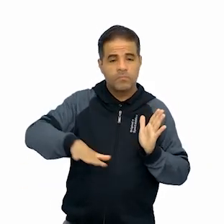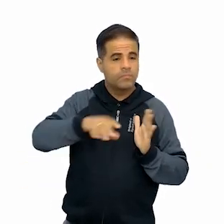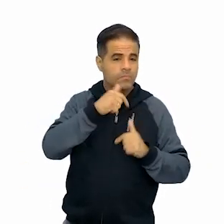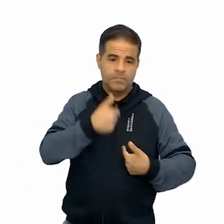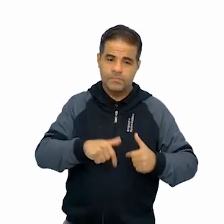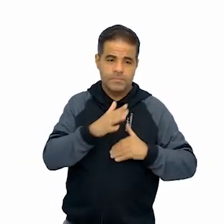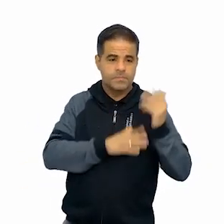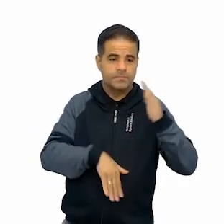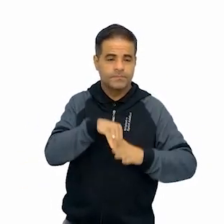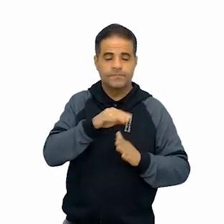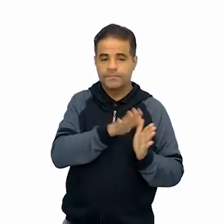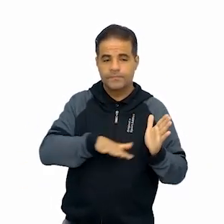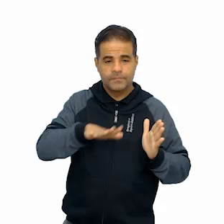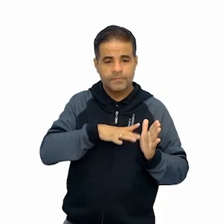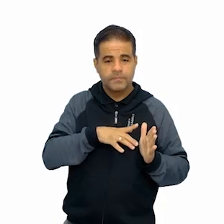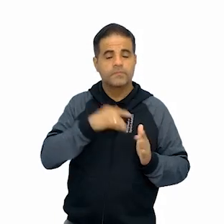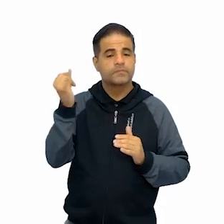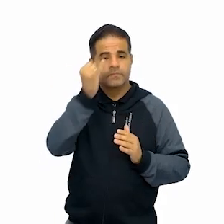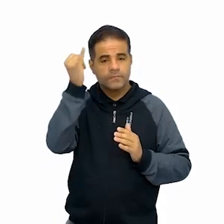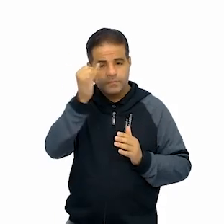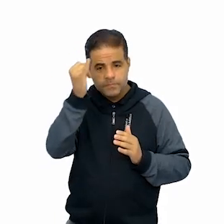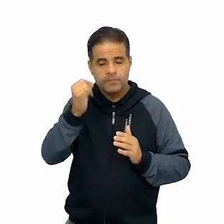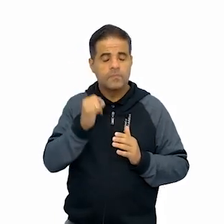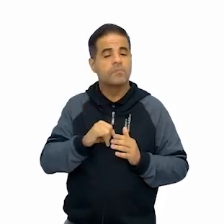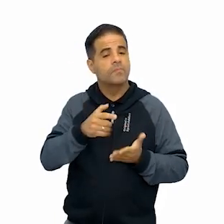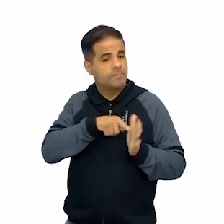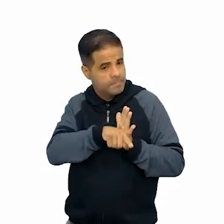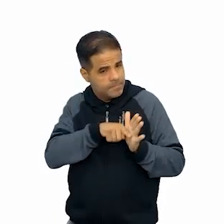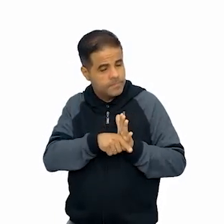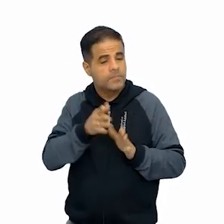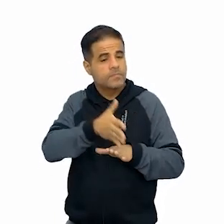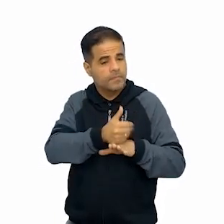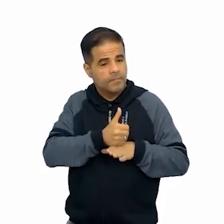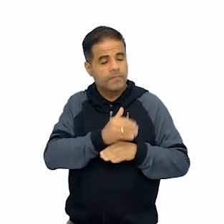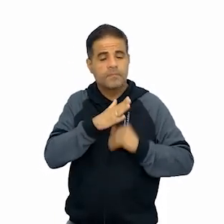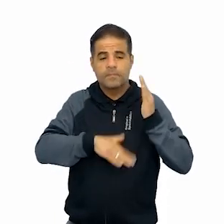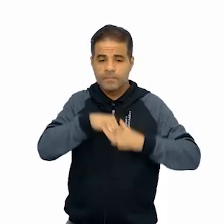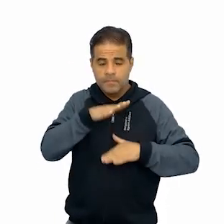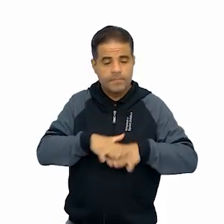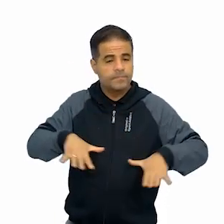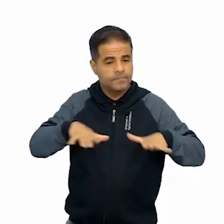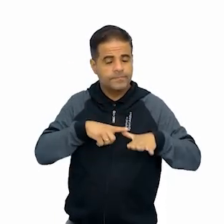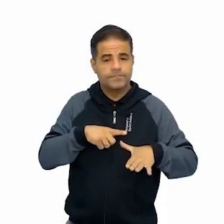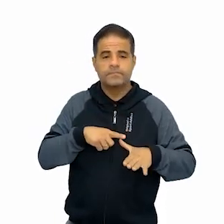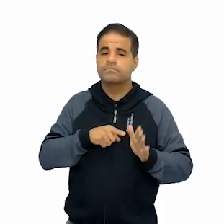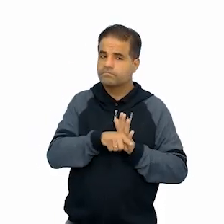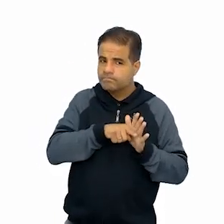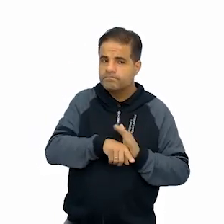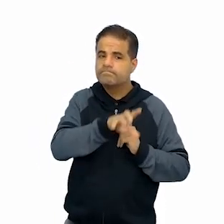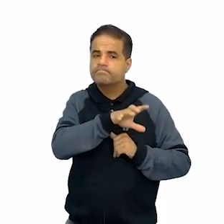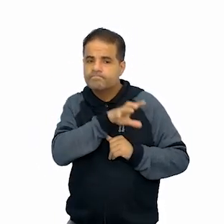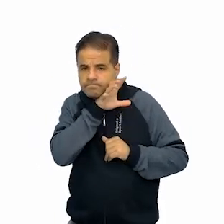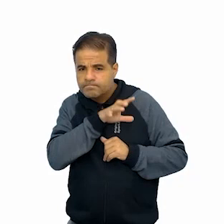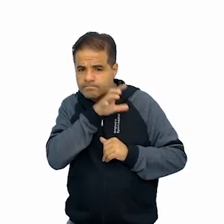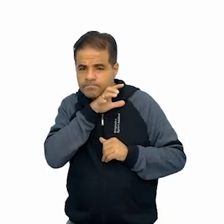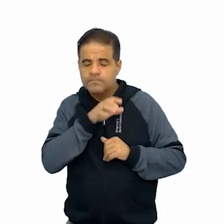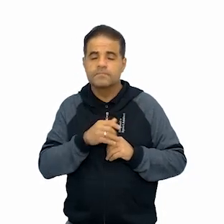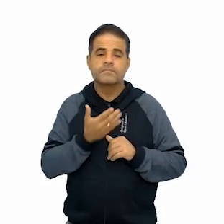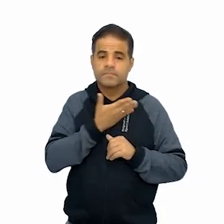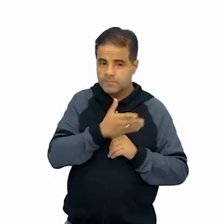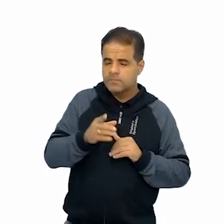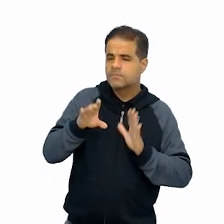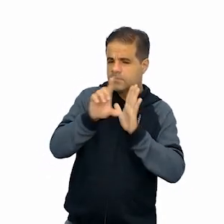extinção, certo? Será importante uma pesquisa prévia dos animais ameaçados em extinção, pois a lista